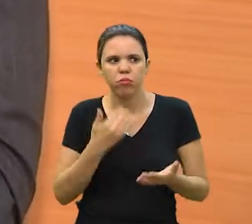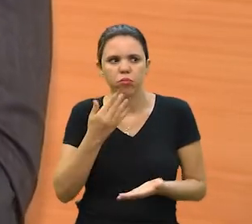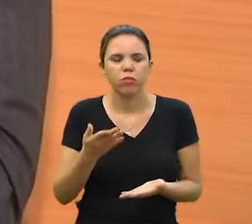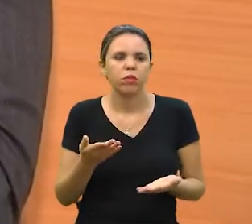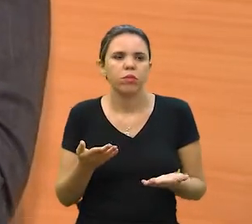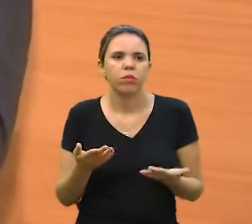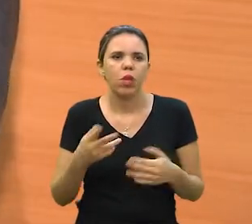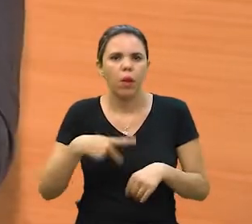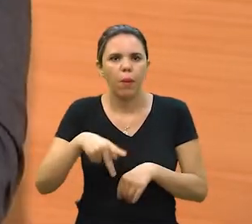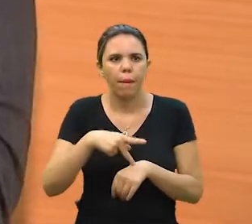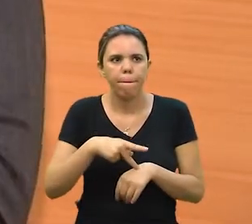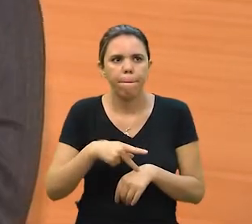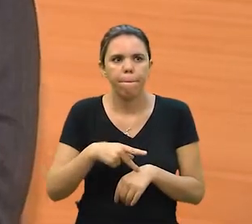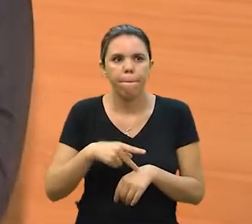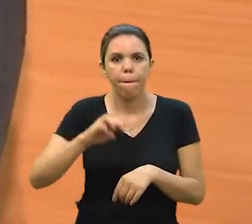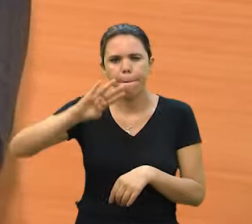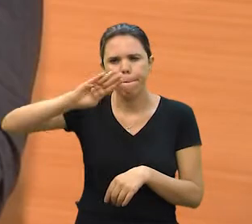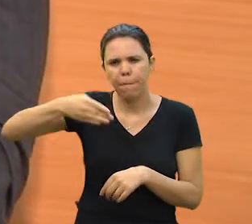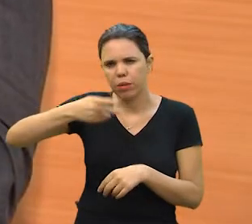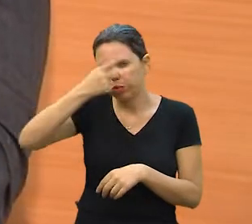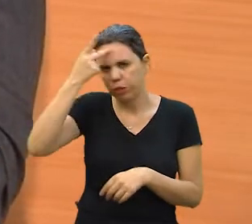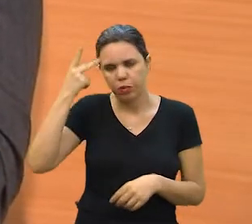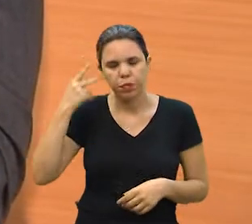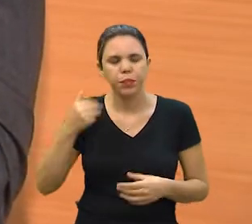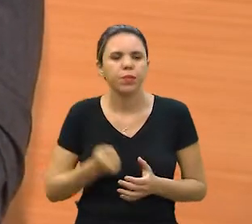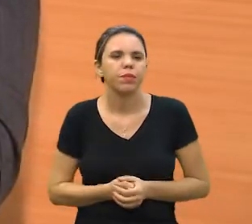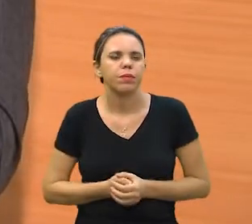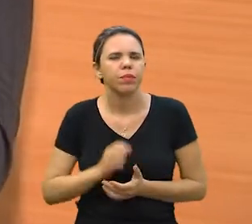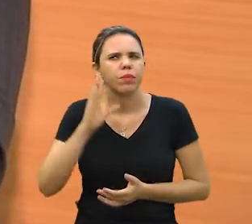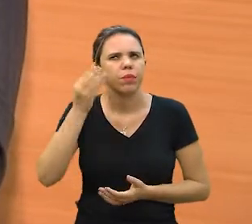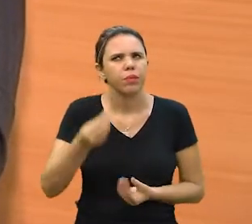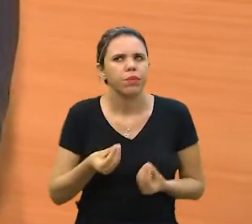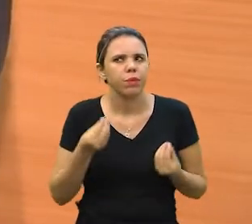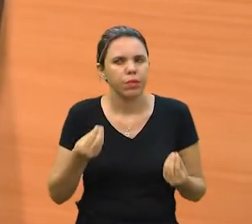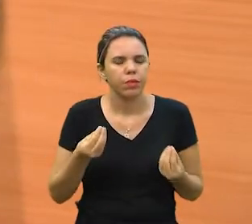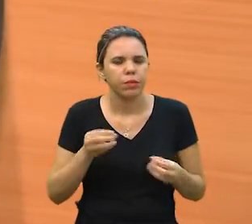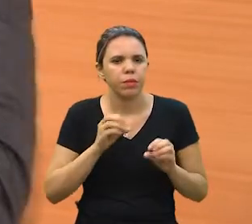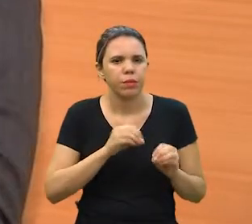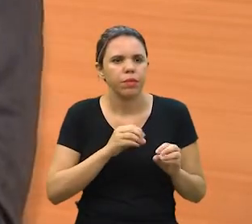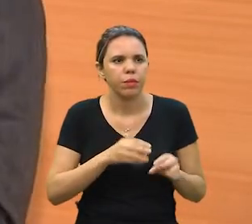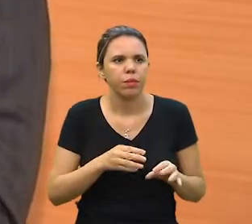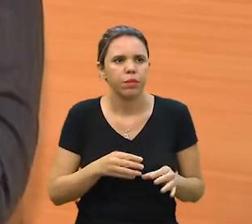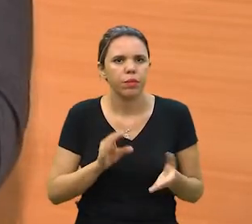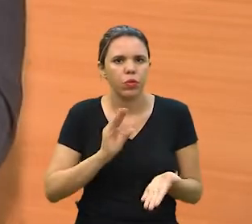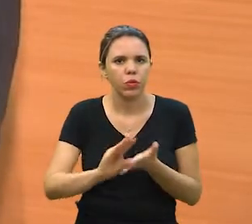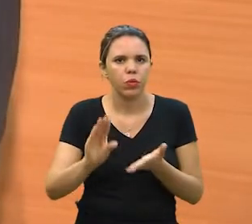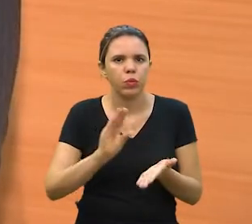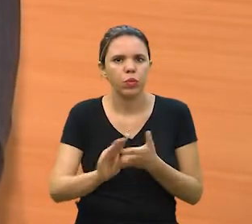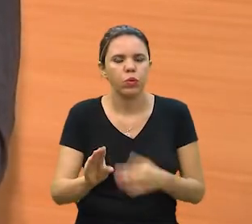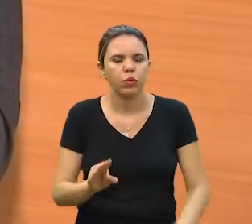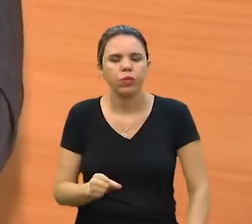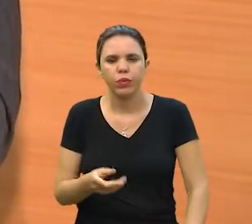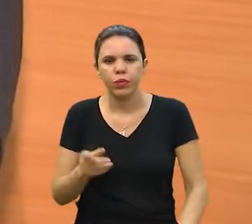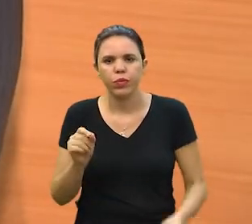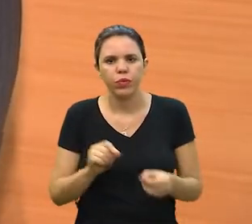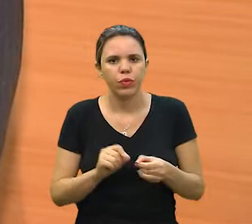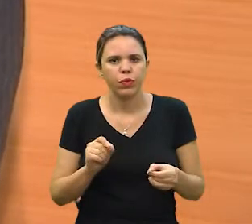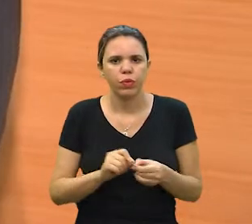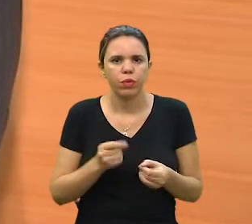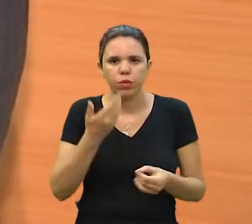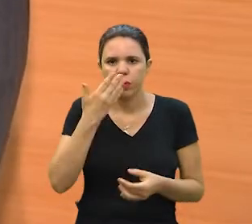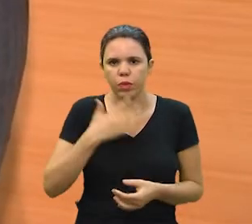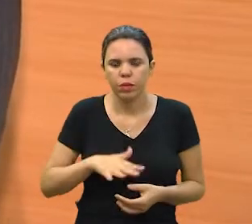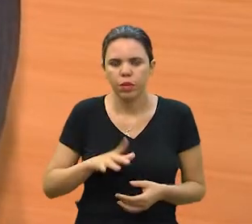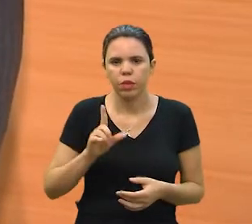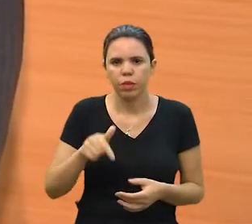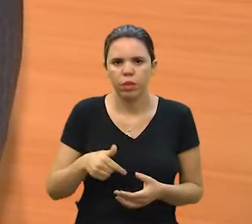caminhava, e com um país com bilhões de pessoas, eles entenderam a educação. Vamos investir na educação, vamos fazer com que